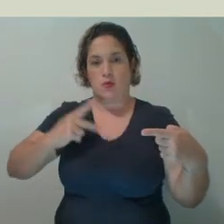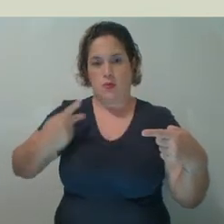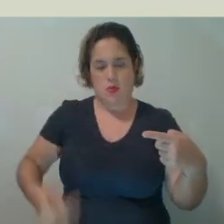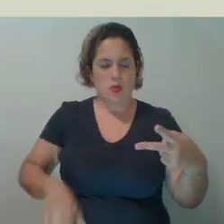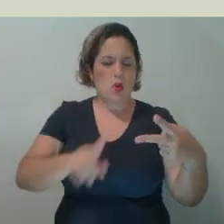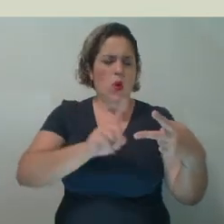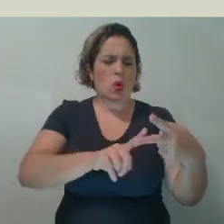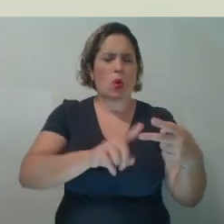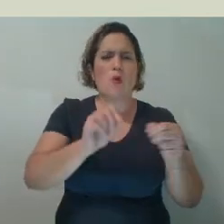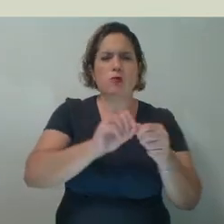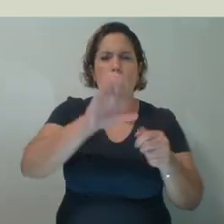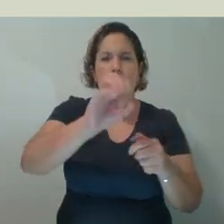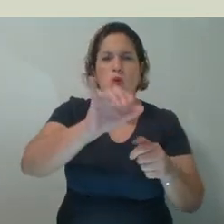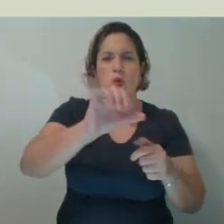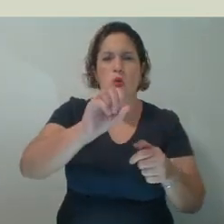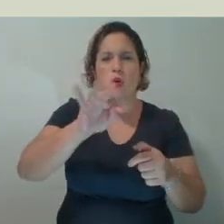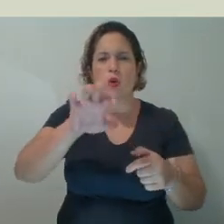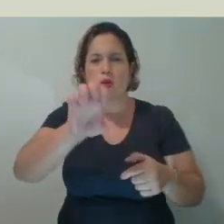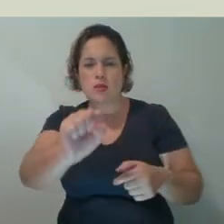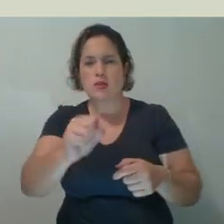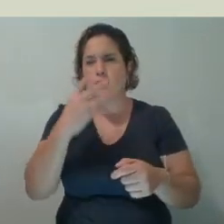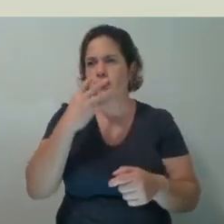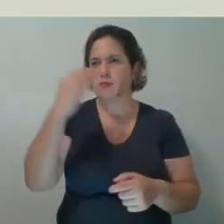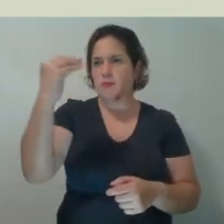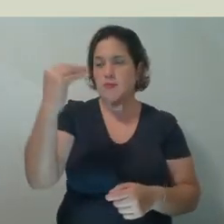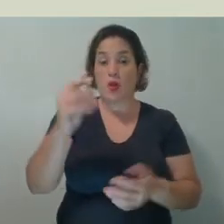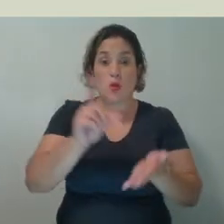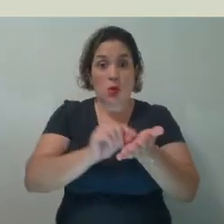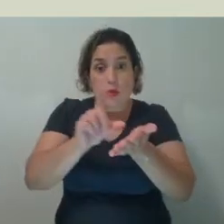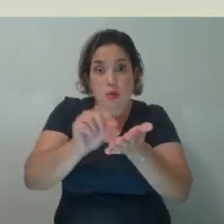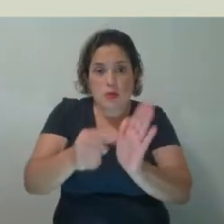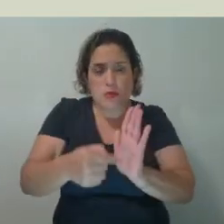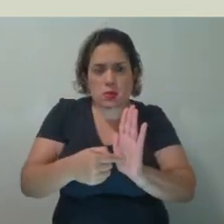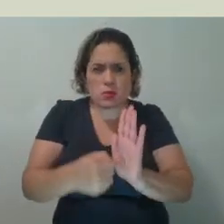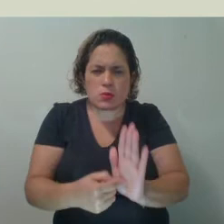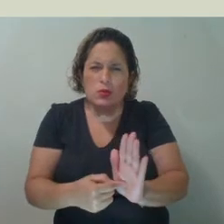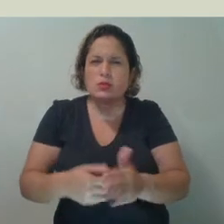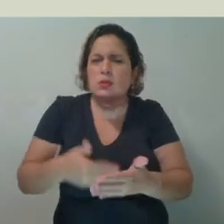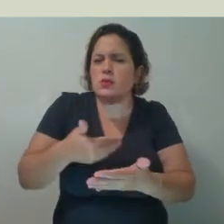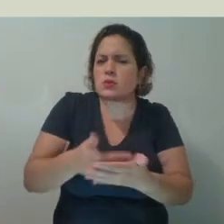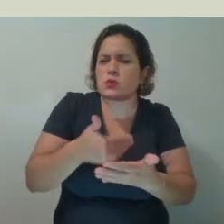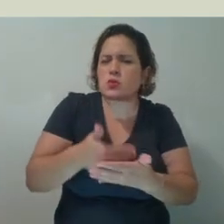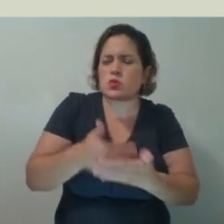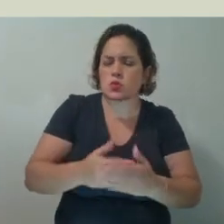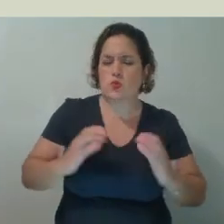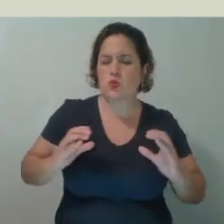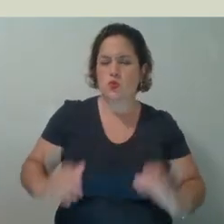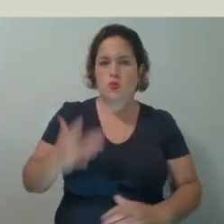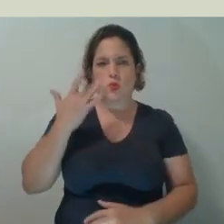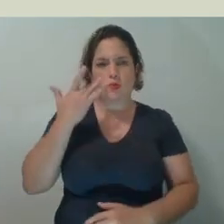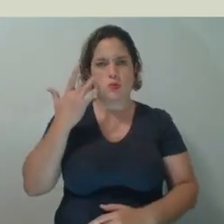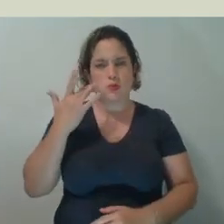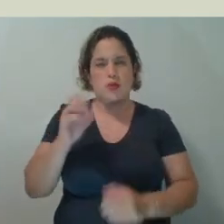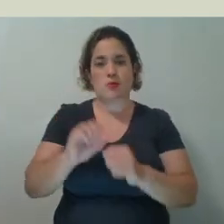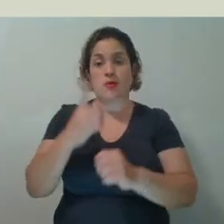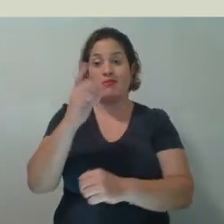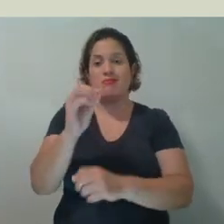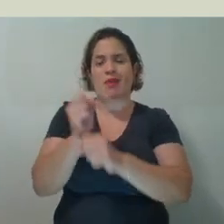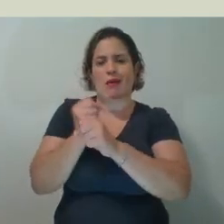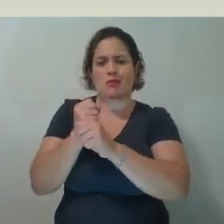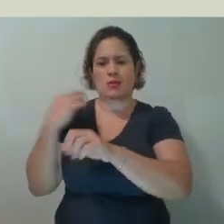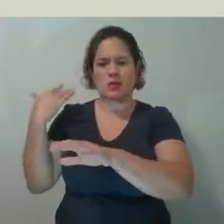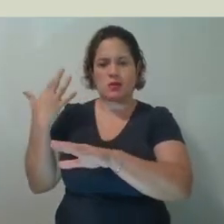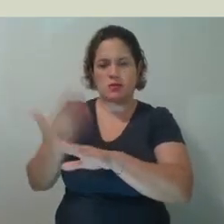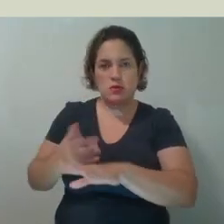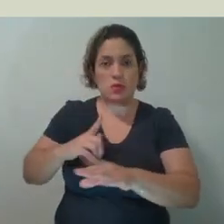por morte predatória por coiotes. Então, esse artigo ele vai apresentar os resultados dos exames das carcaças nos últimos 10 anos e